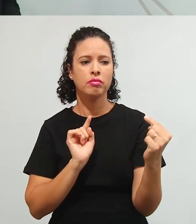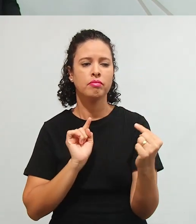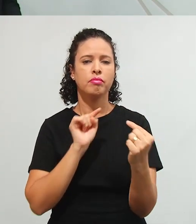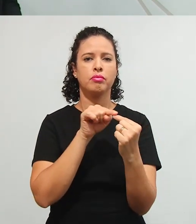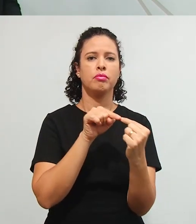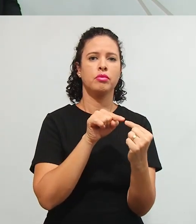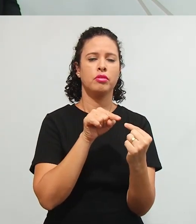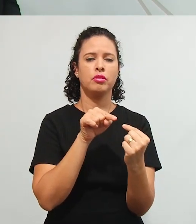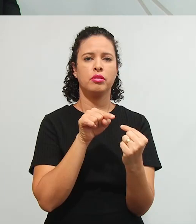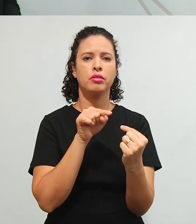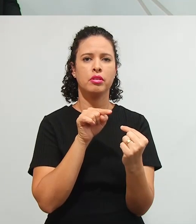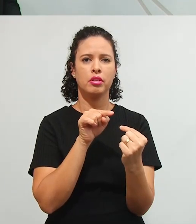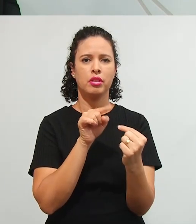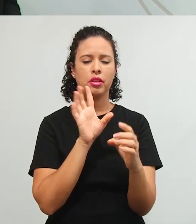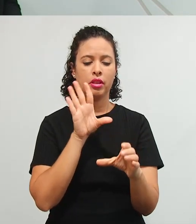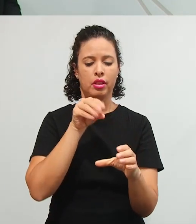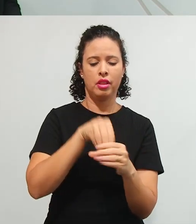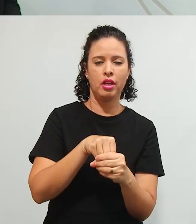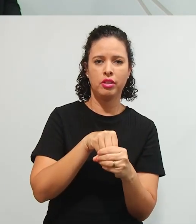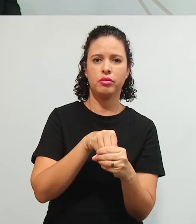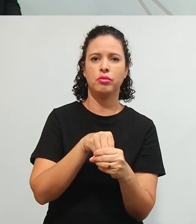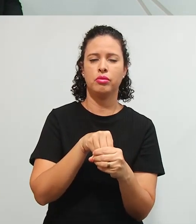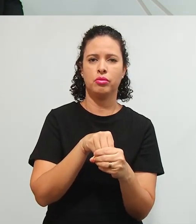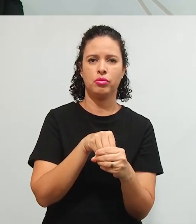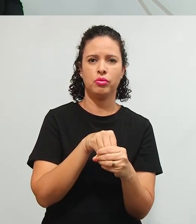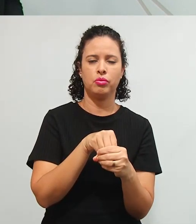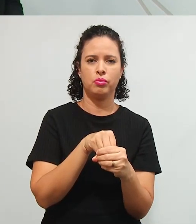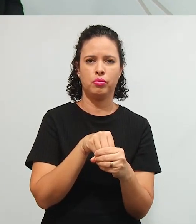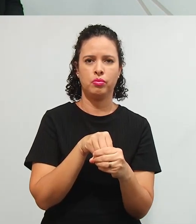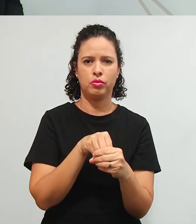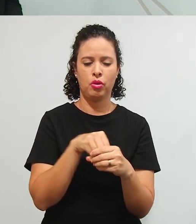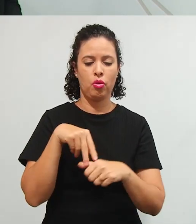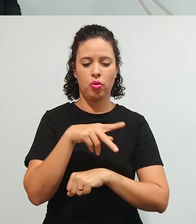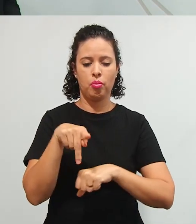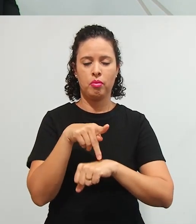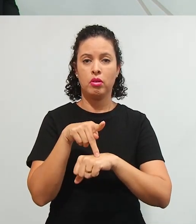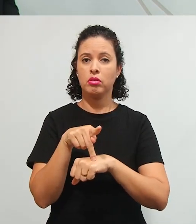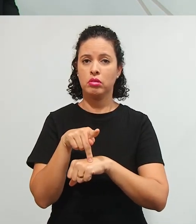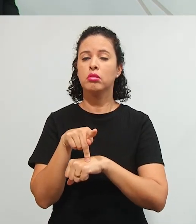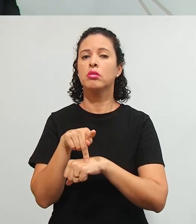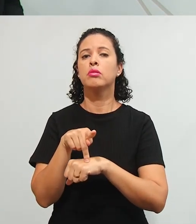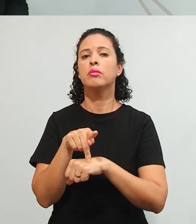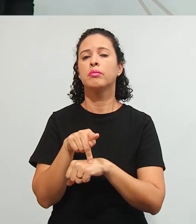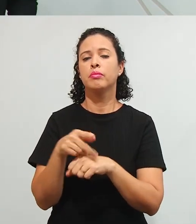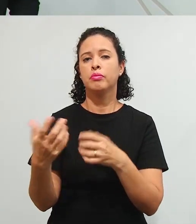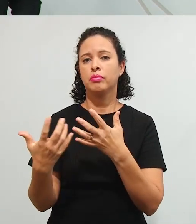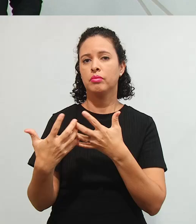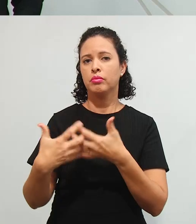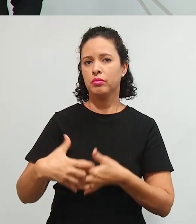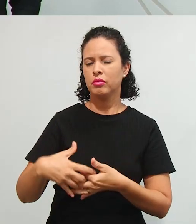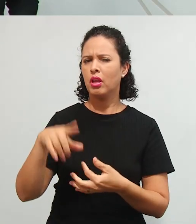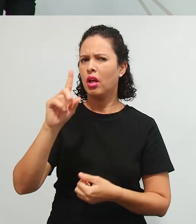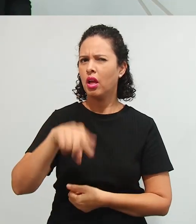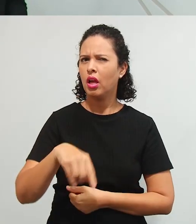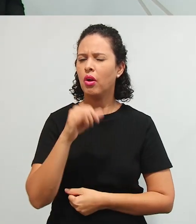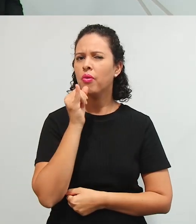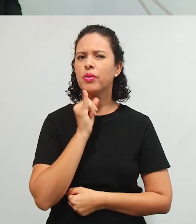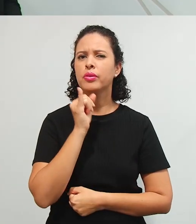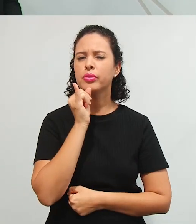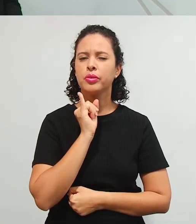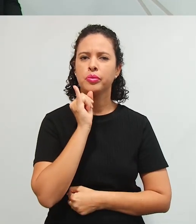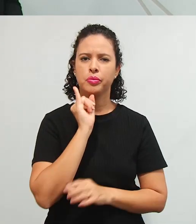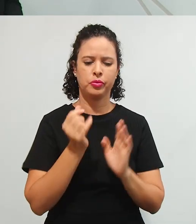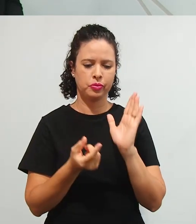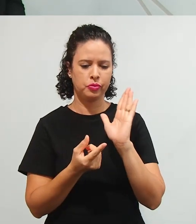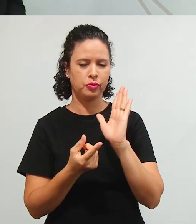ente federado que o IFRO, tá certo? Então, esse é um exemplo de receita